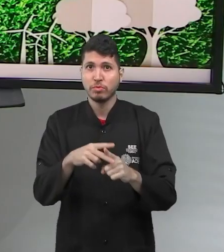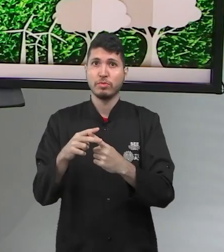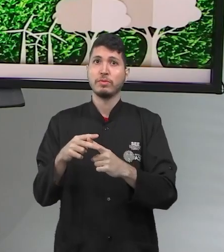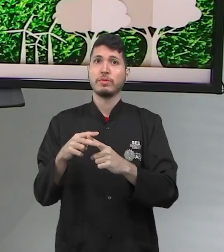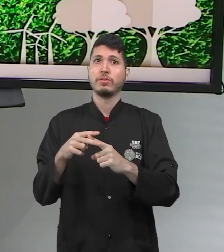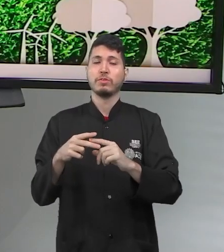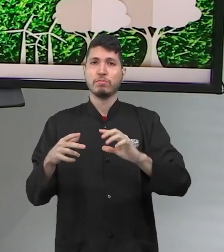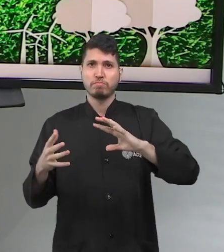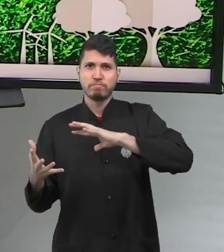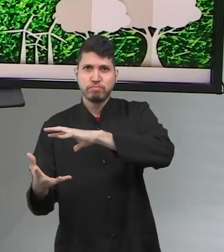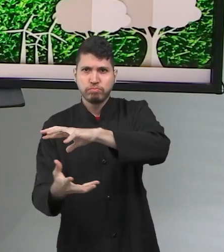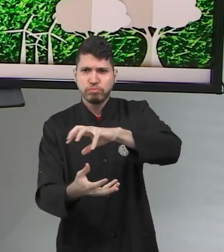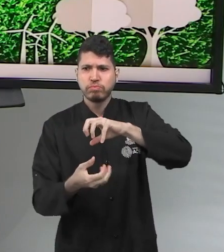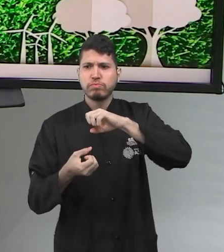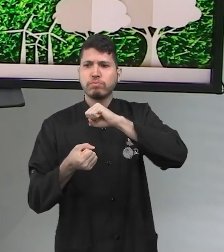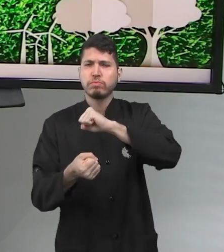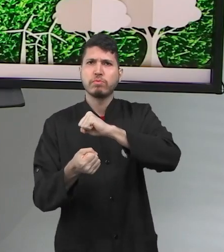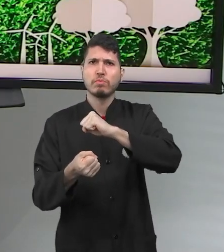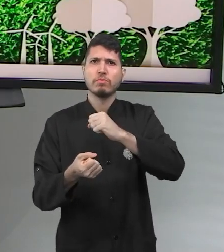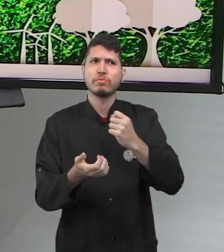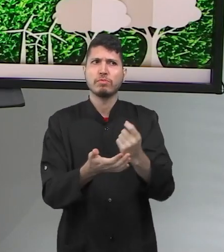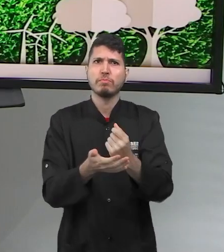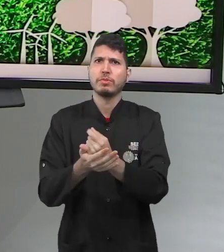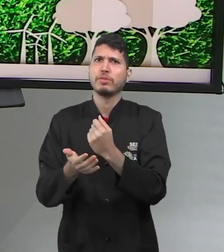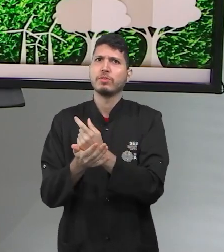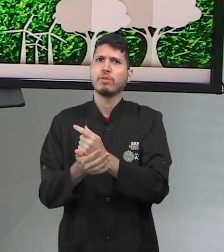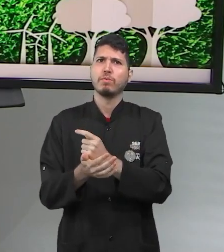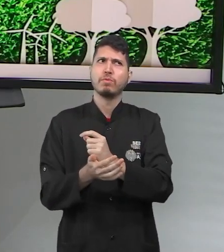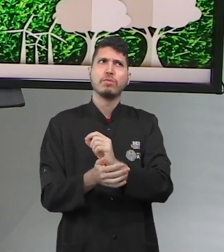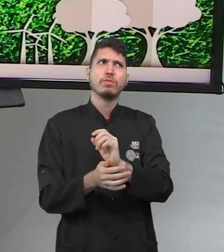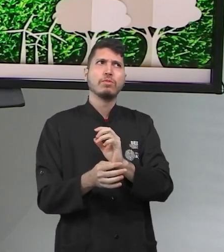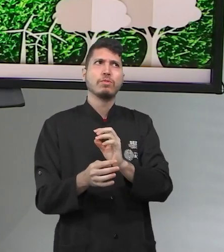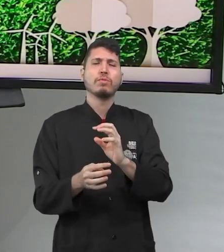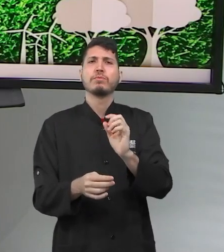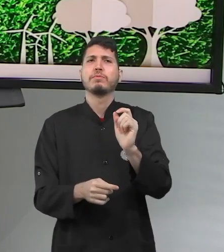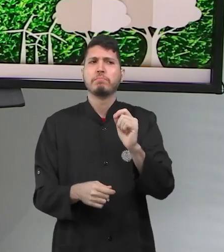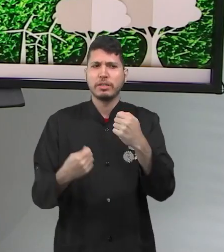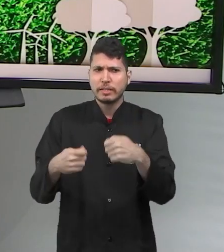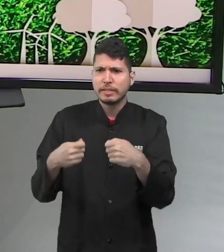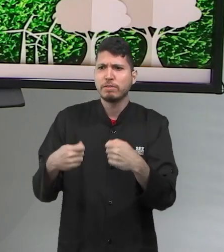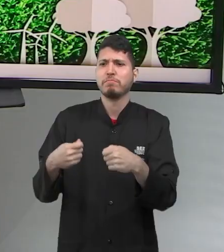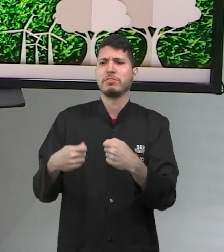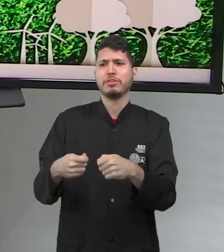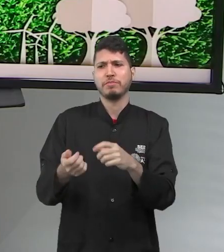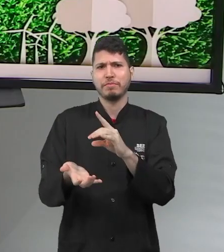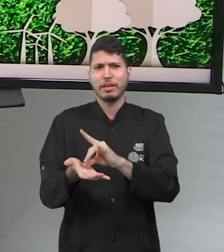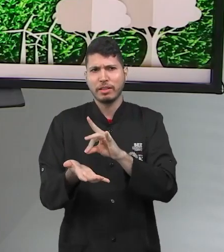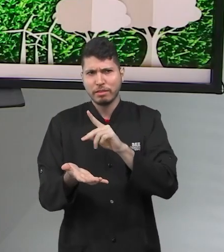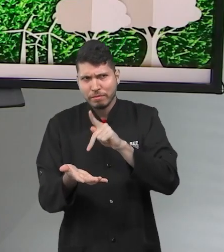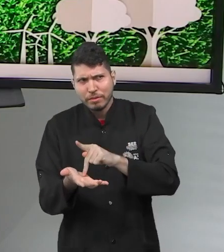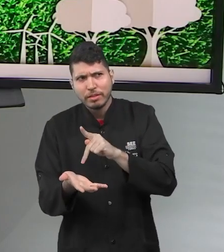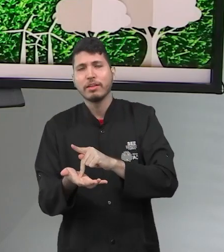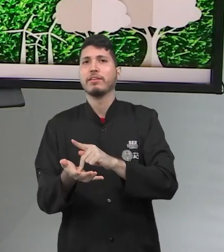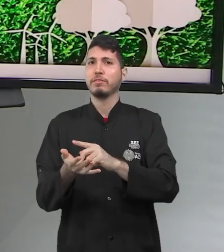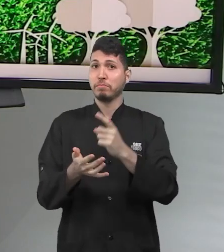seja, consumir o que realmente nós precisamos dentro das nossas possibilidades.